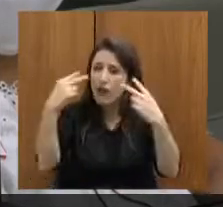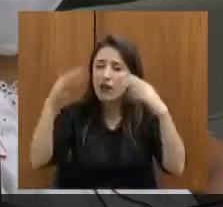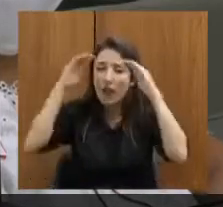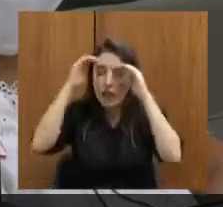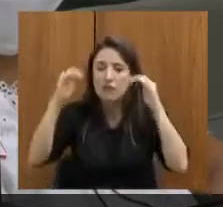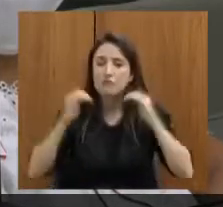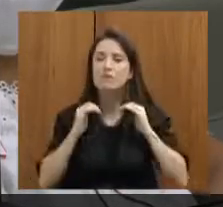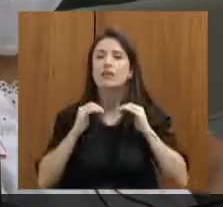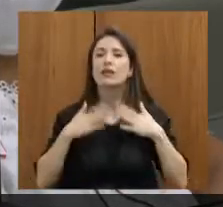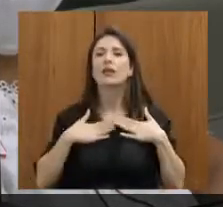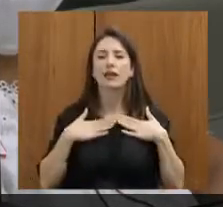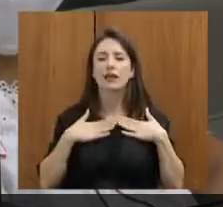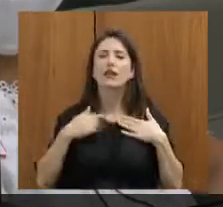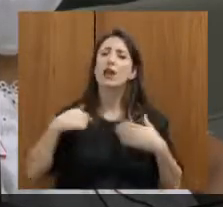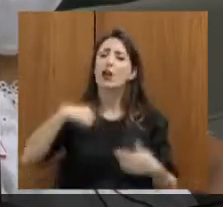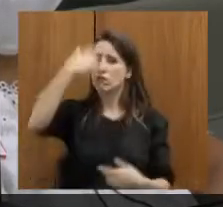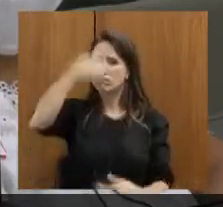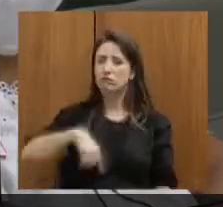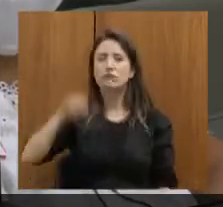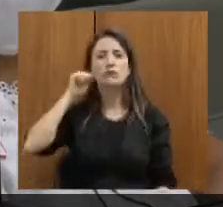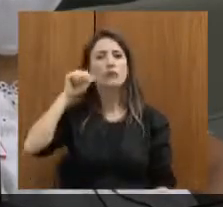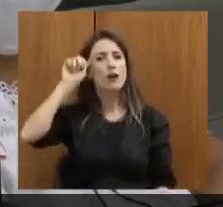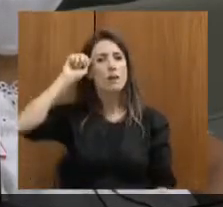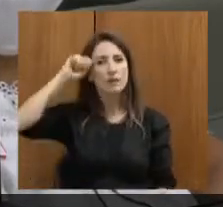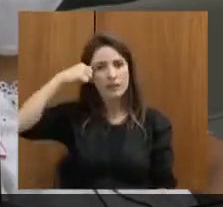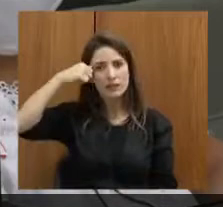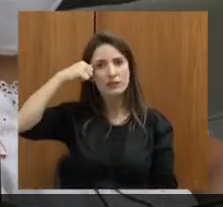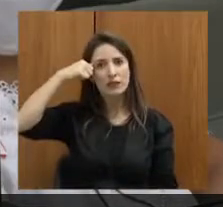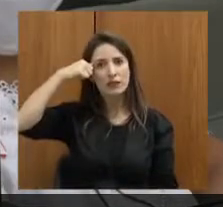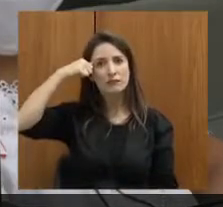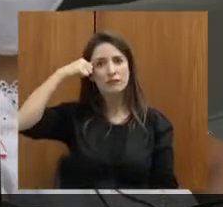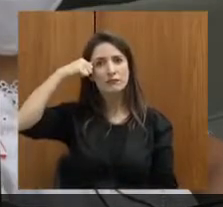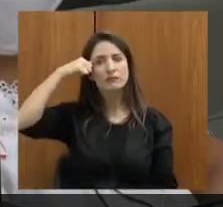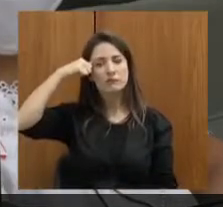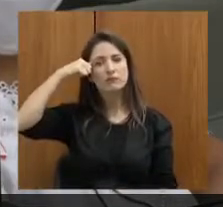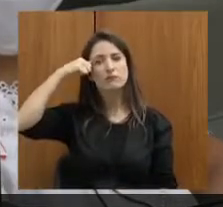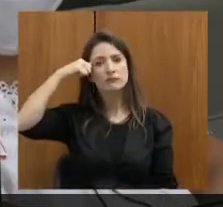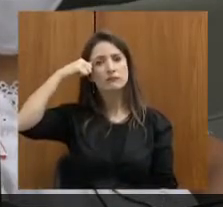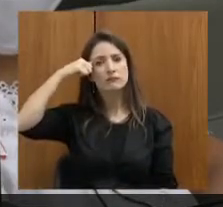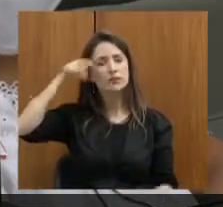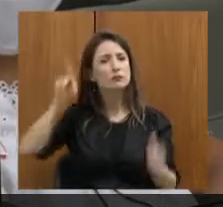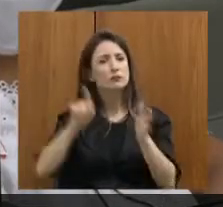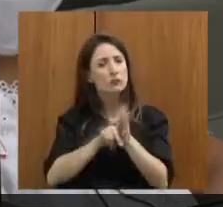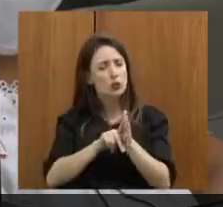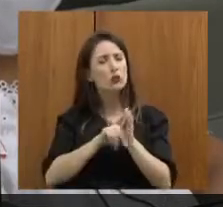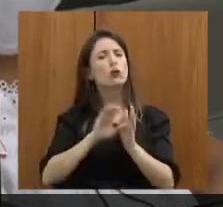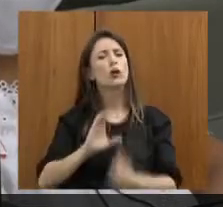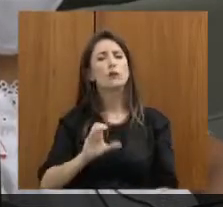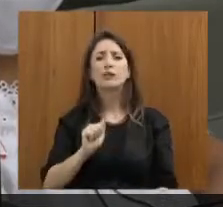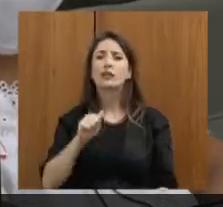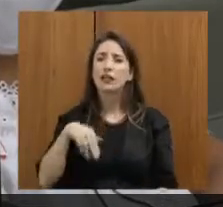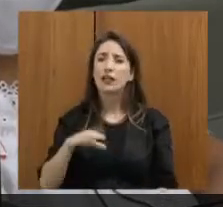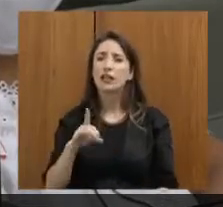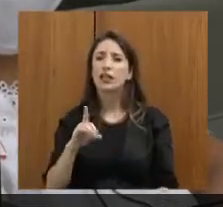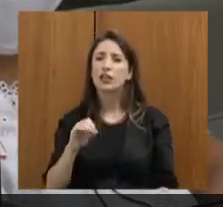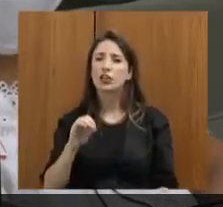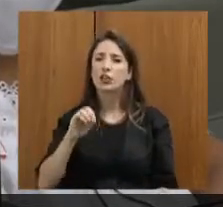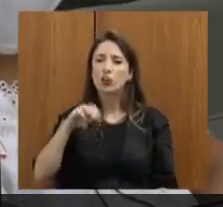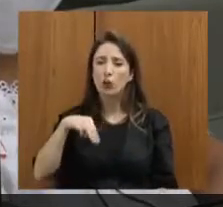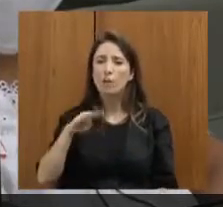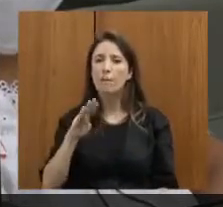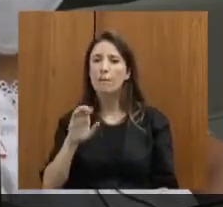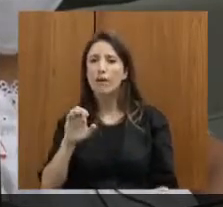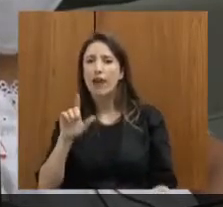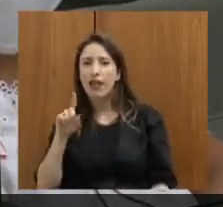como mulher preta de candomblé o e